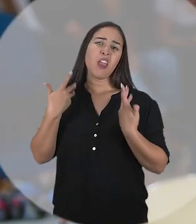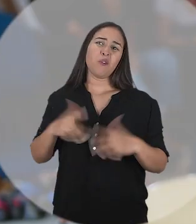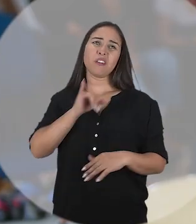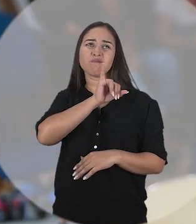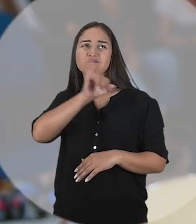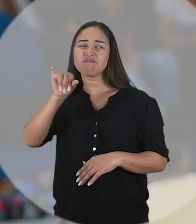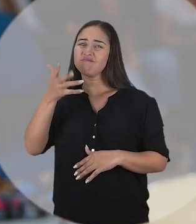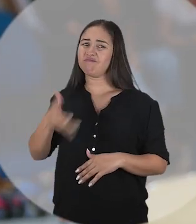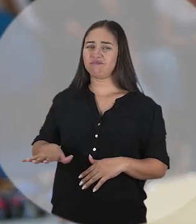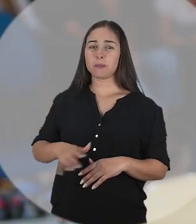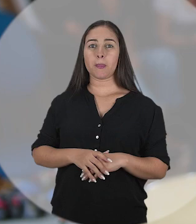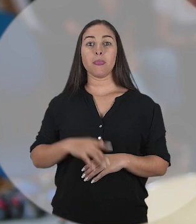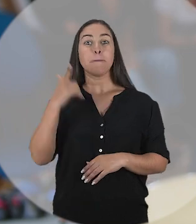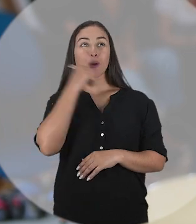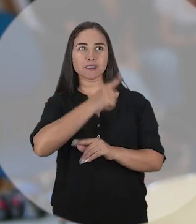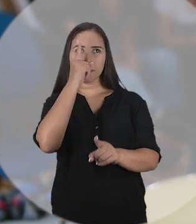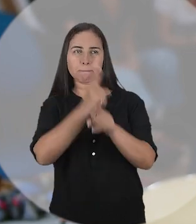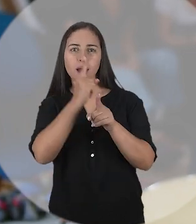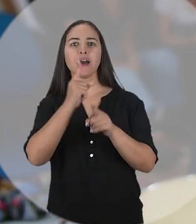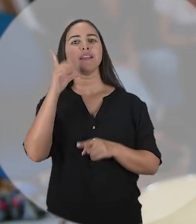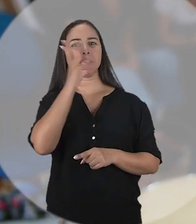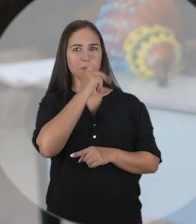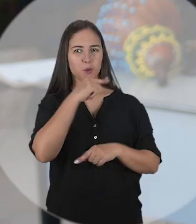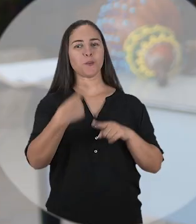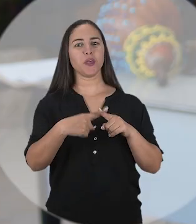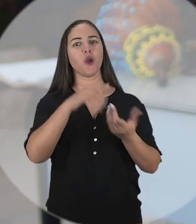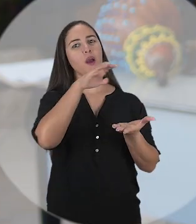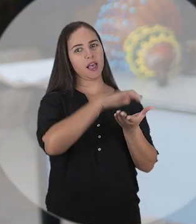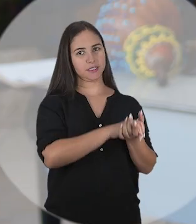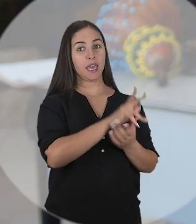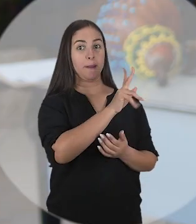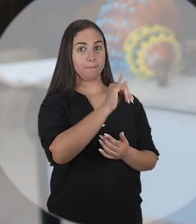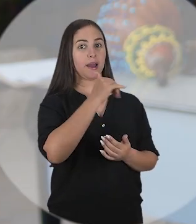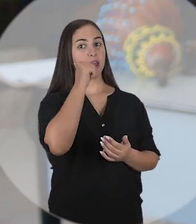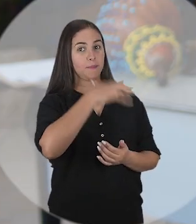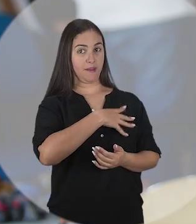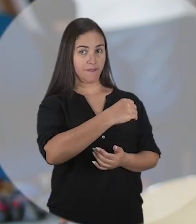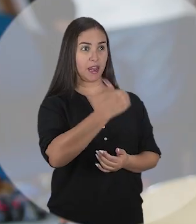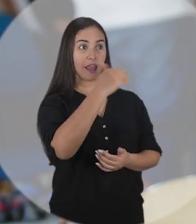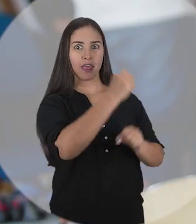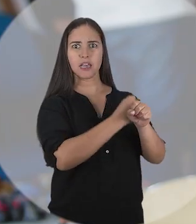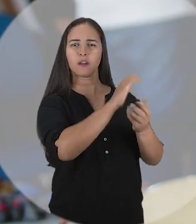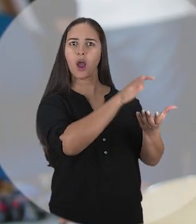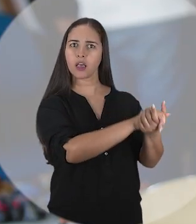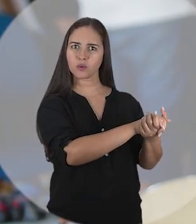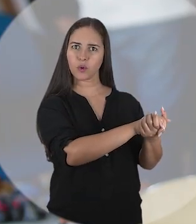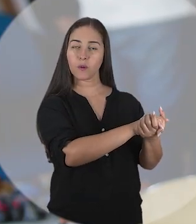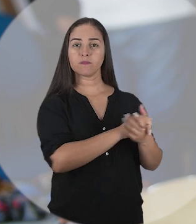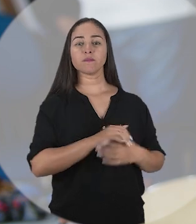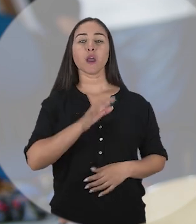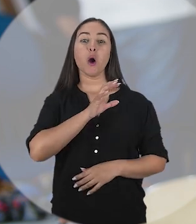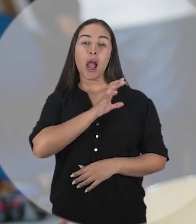eu descobrir, demorou. Porque eu fui casada com o pai da minha filha, 10 anos. O amor e